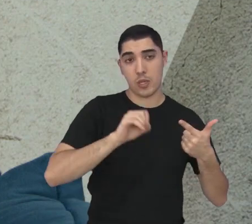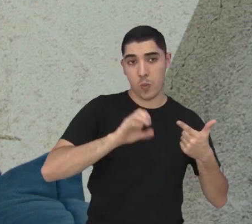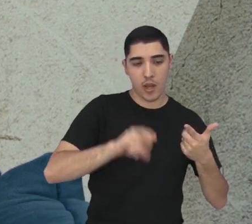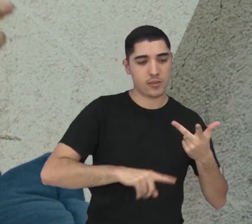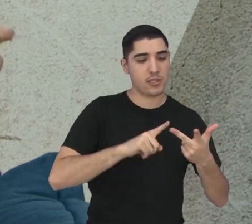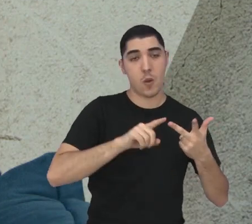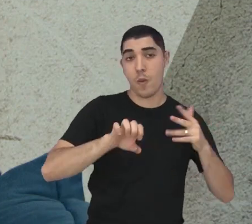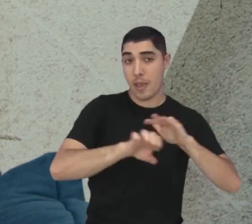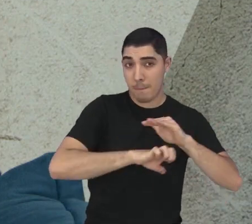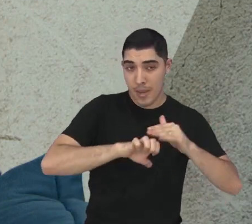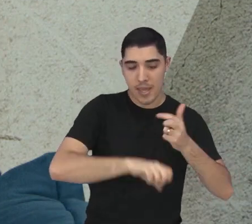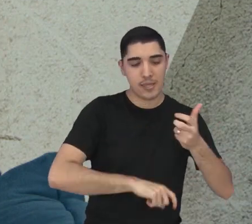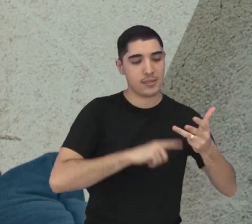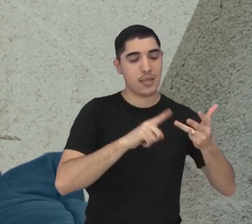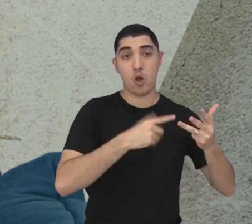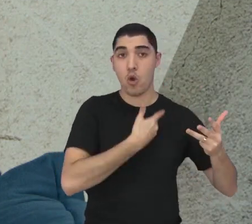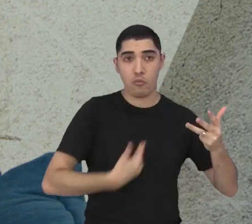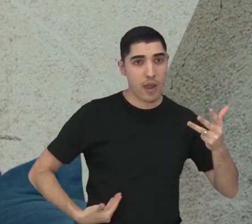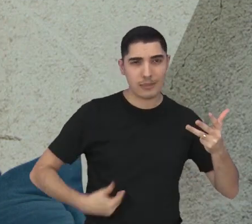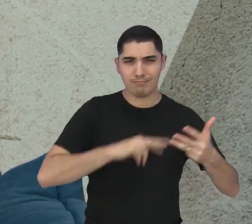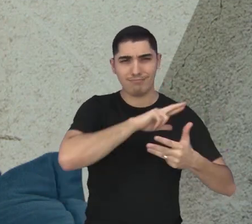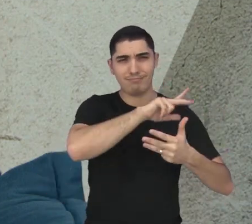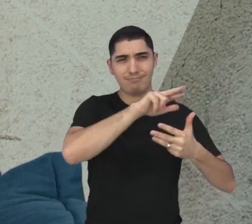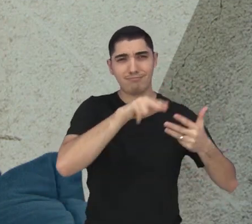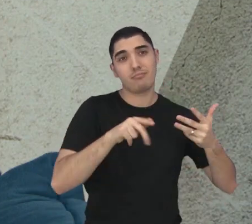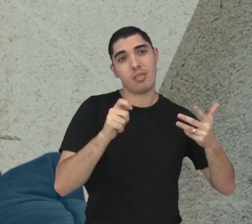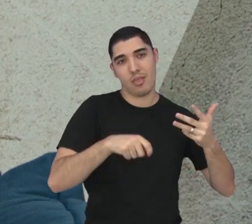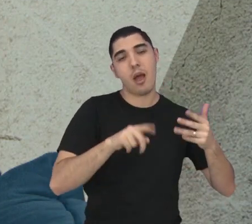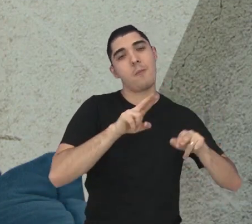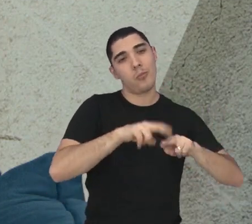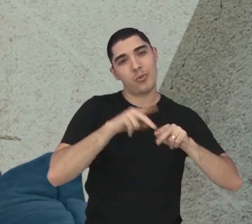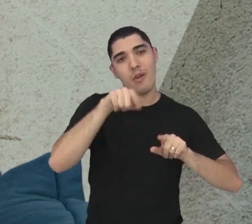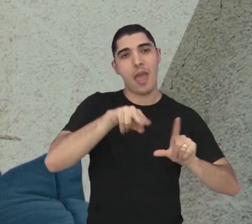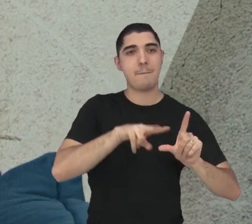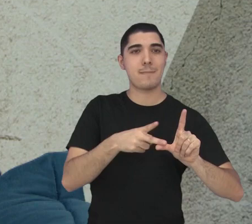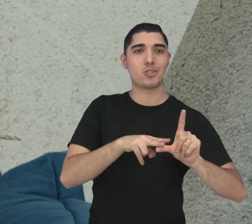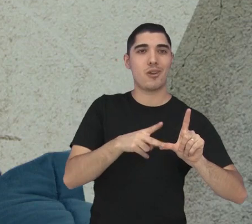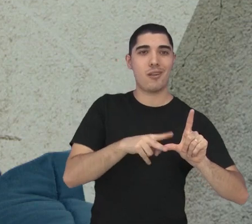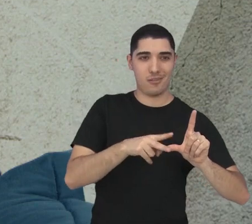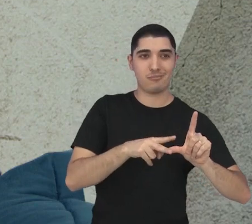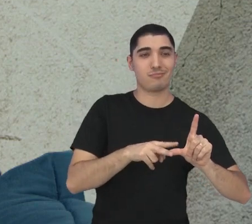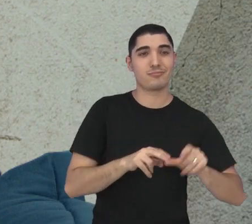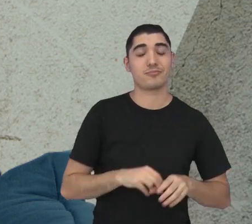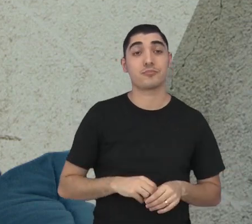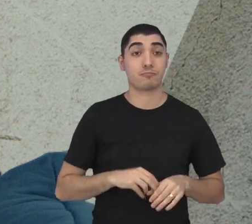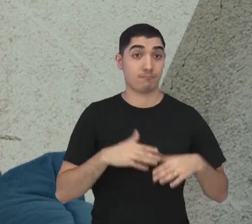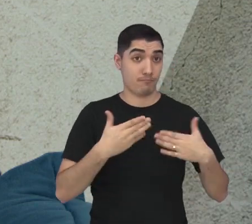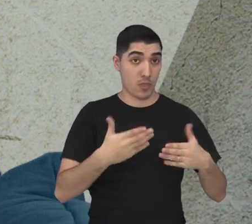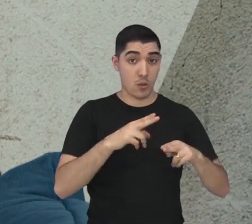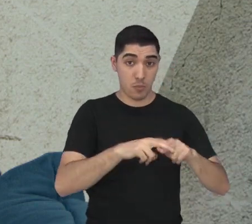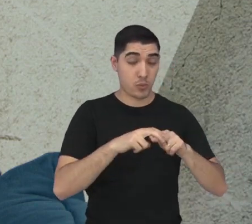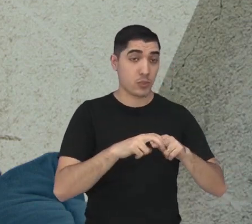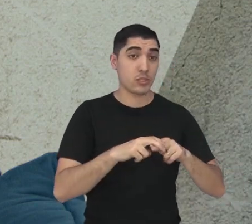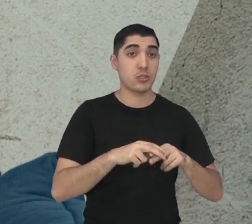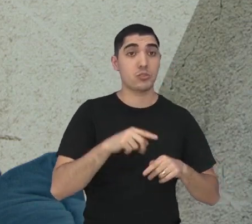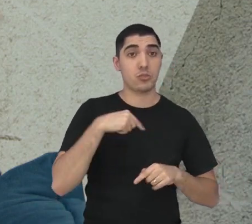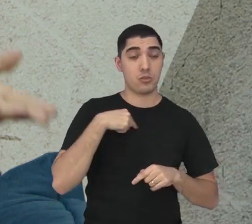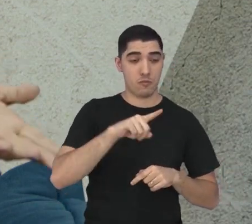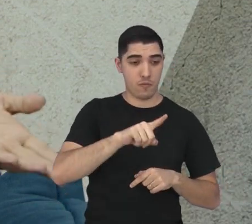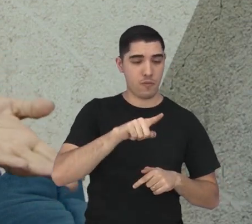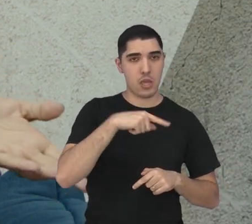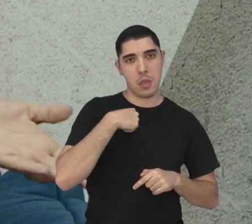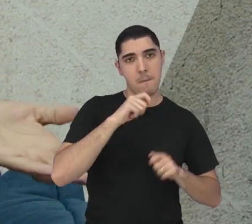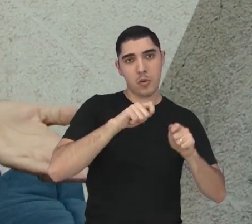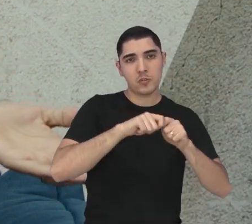educação, na empresa, no poder público. E aí a especialização, ela pode ser também nessa área. Então eu posso,